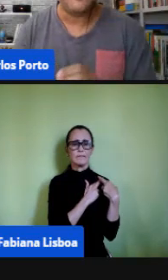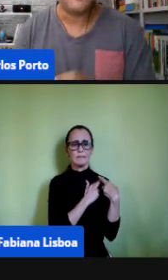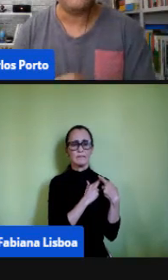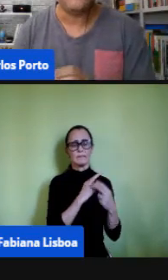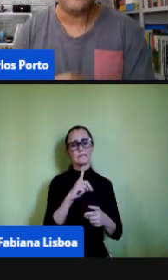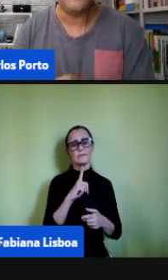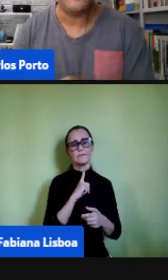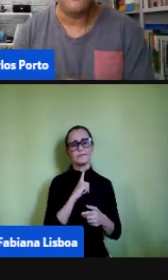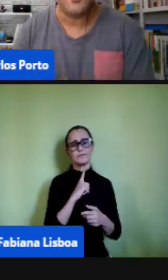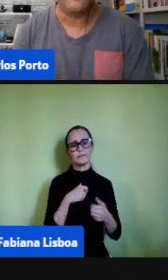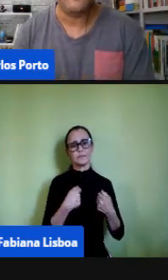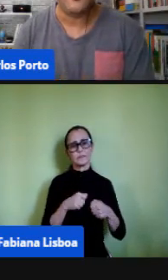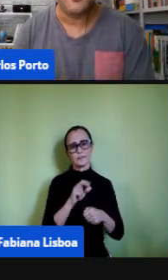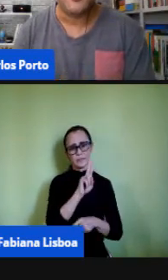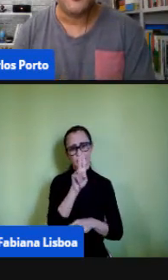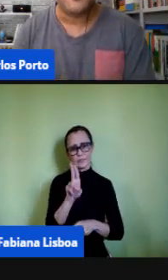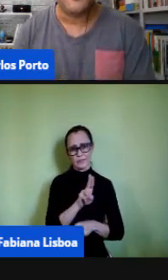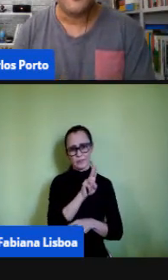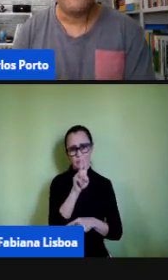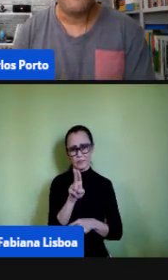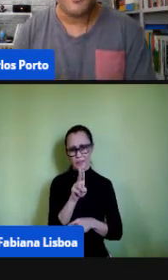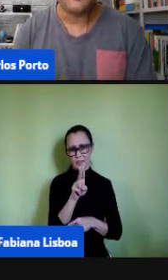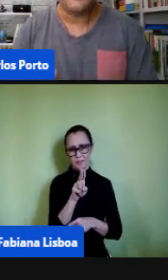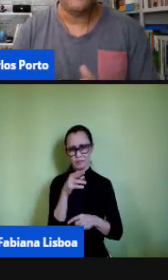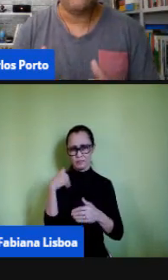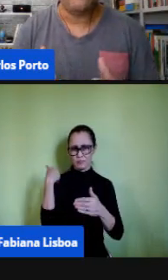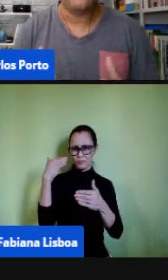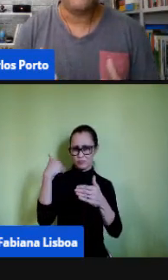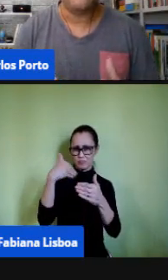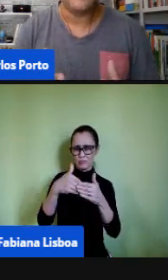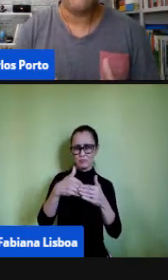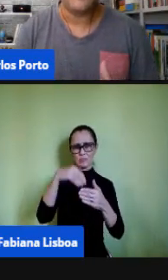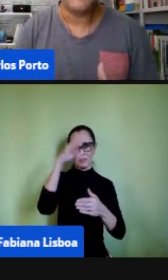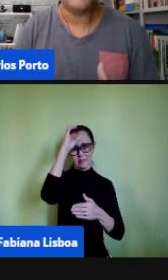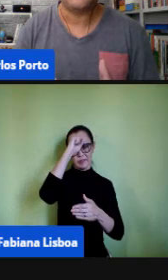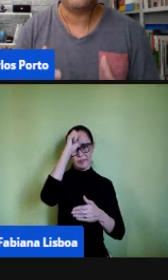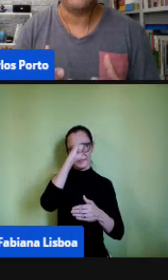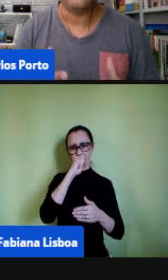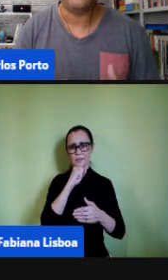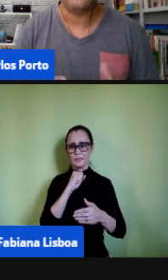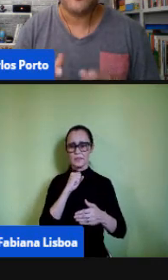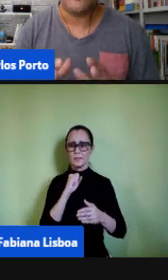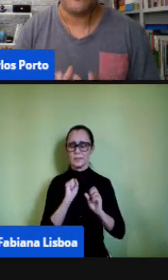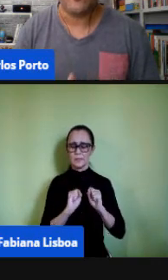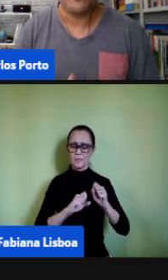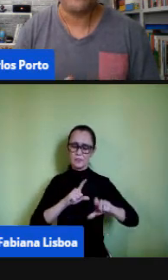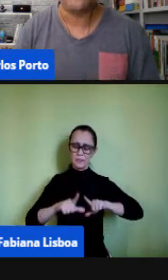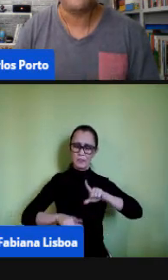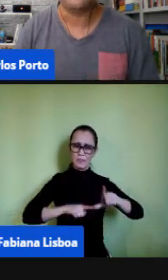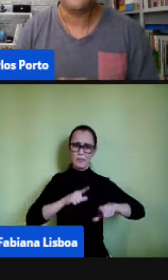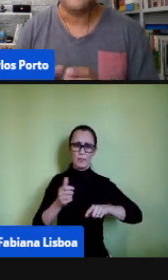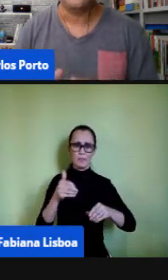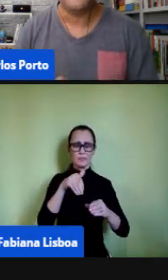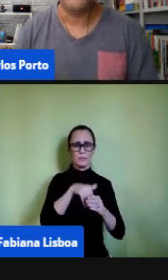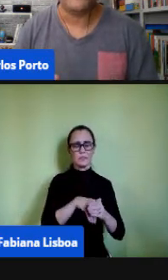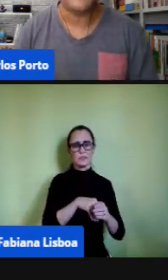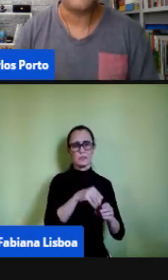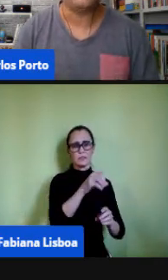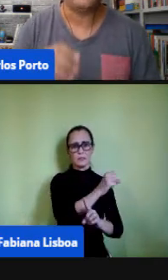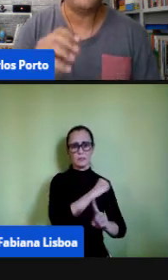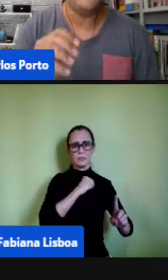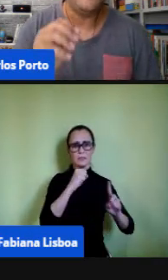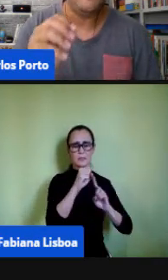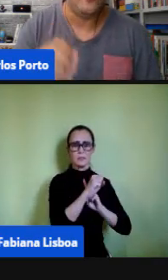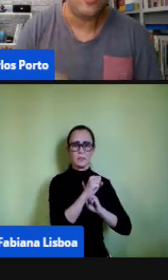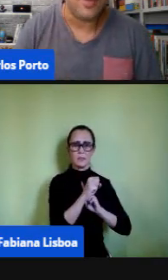precisamos usar esse conhecimento para que nós possamos trabalhar na questão social, de justiça,